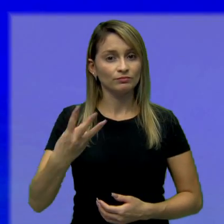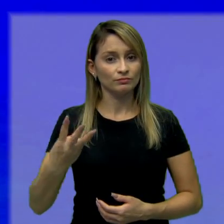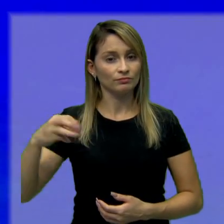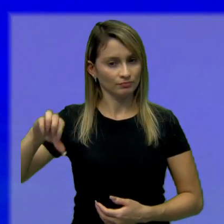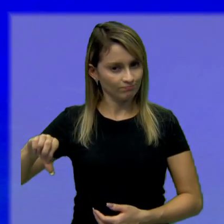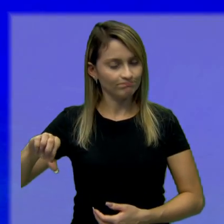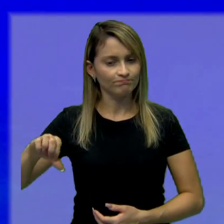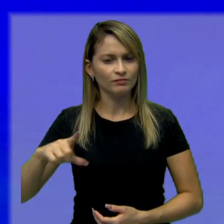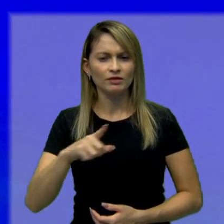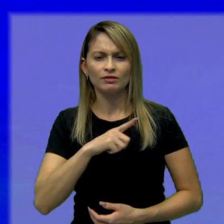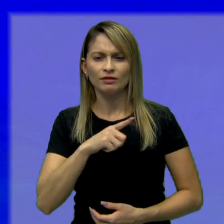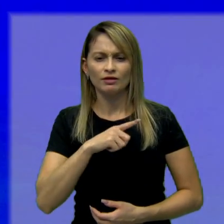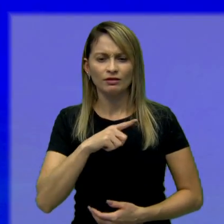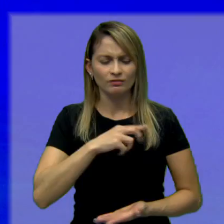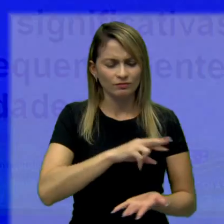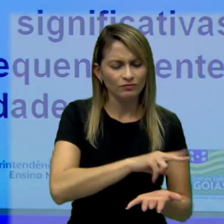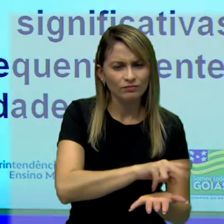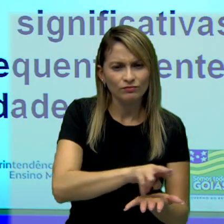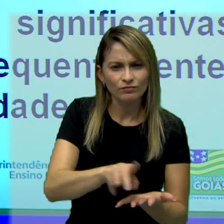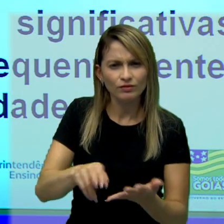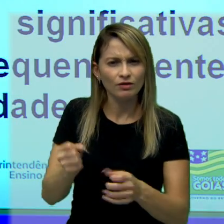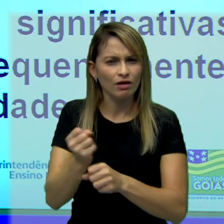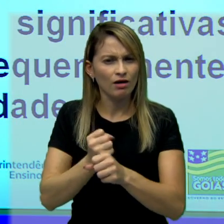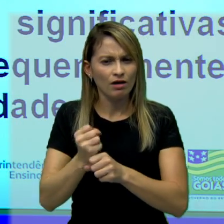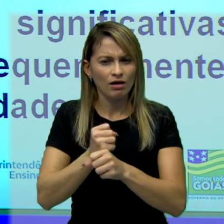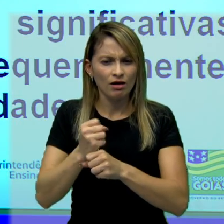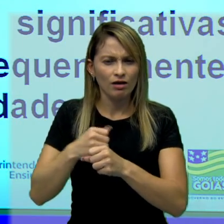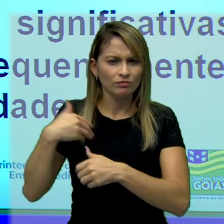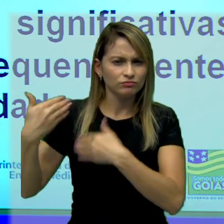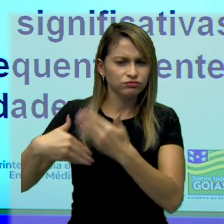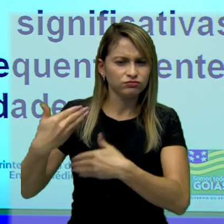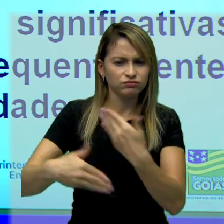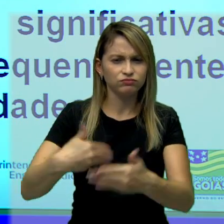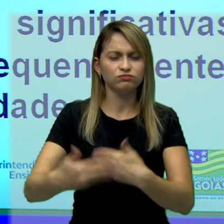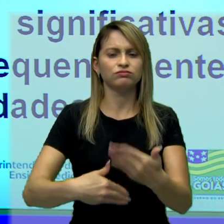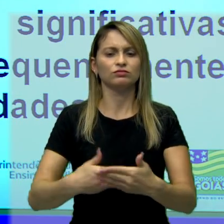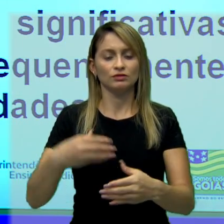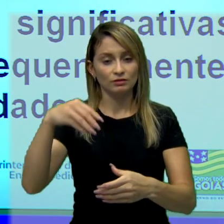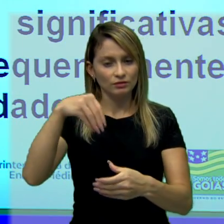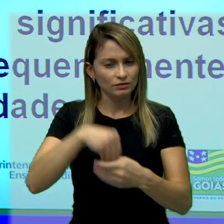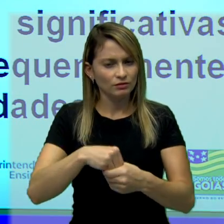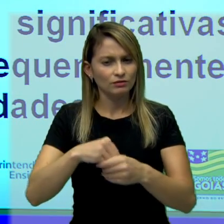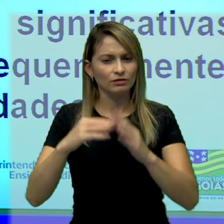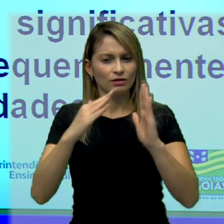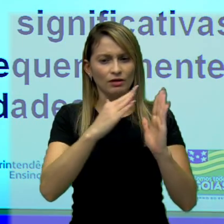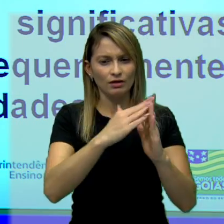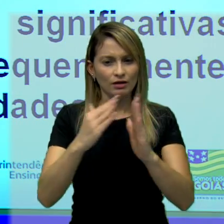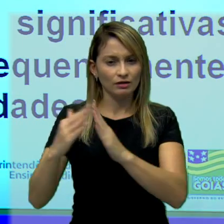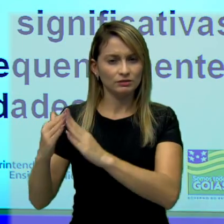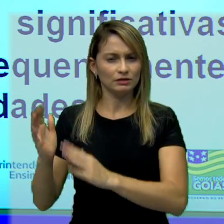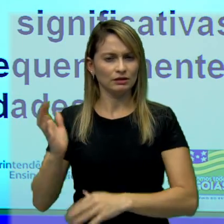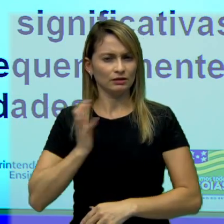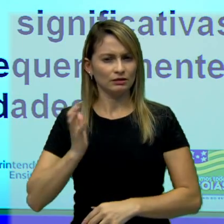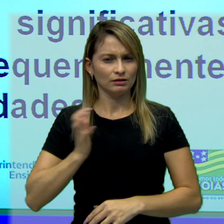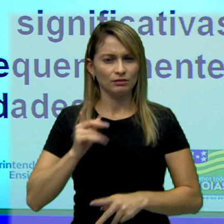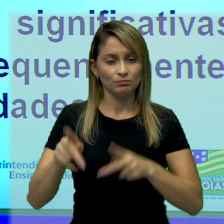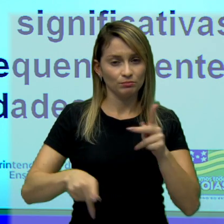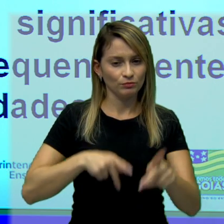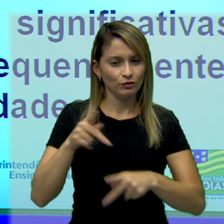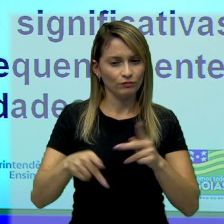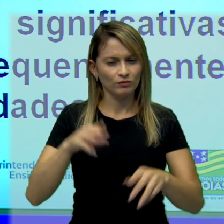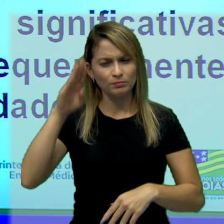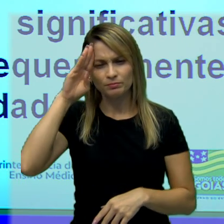de 39 faz parte de uma junção de anos marcado por essas mudanças dentro daqueles lares